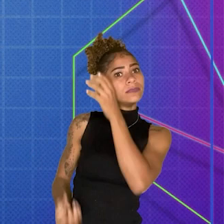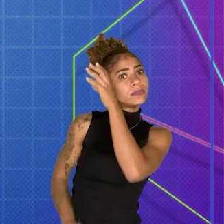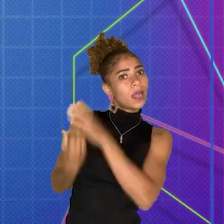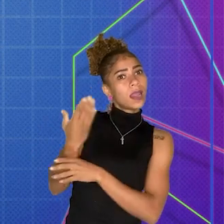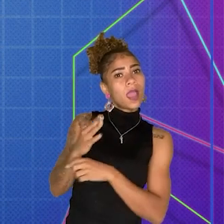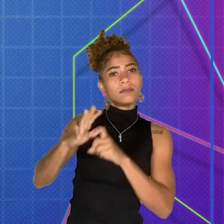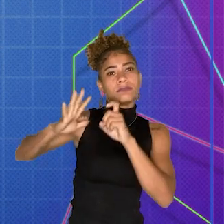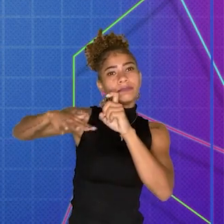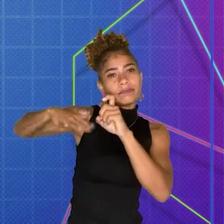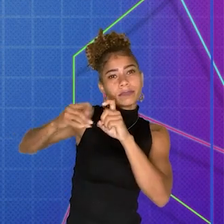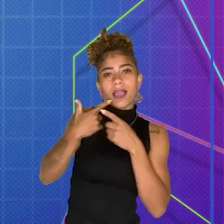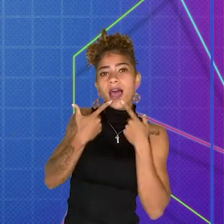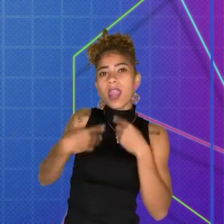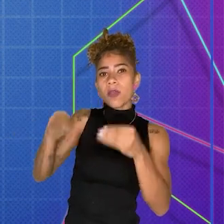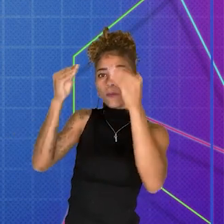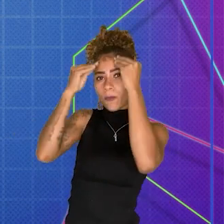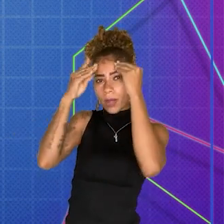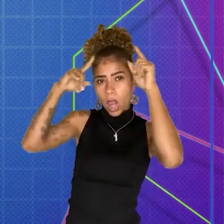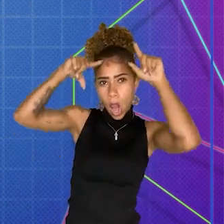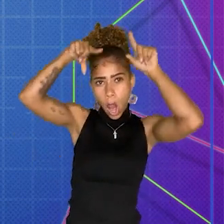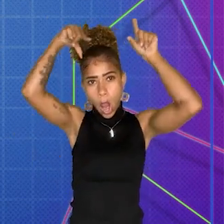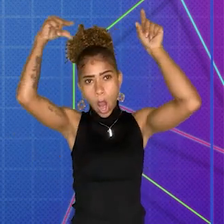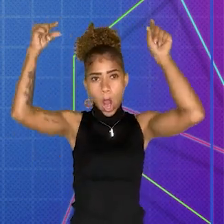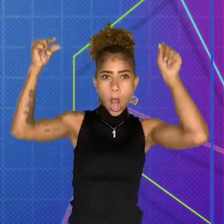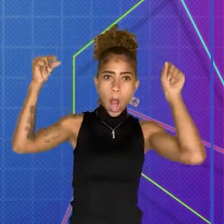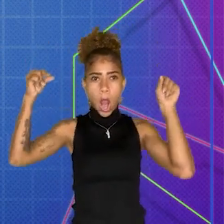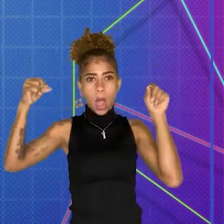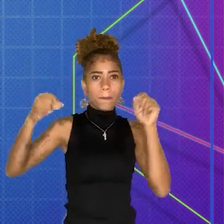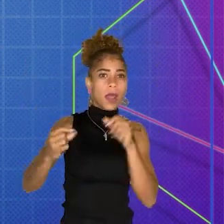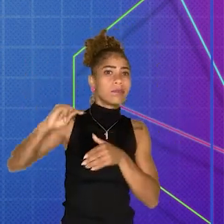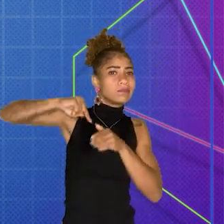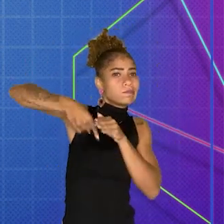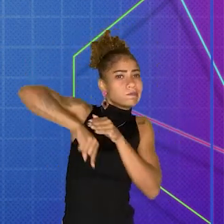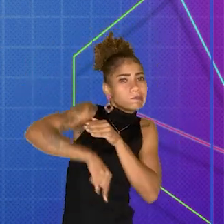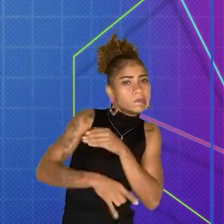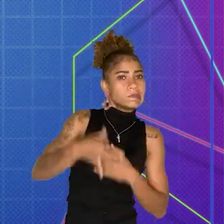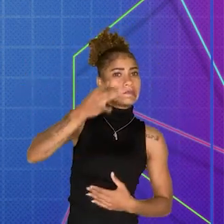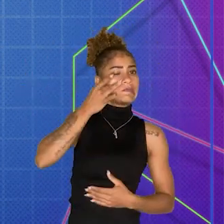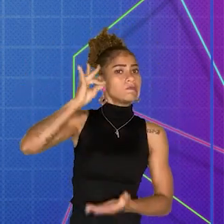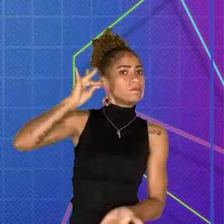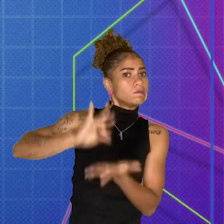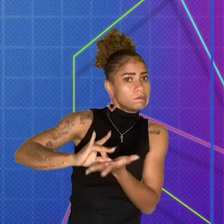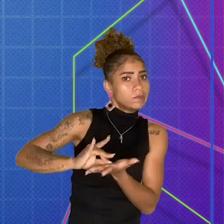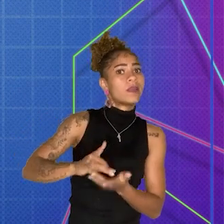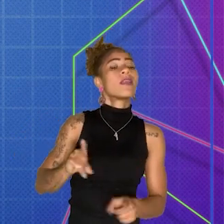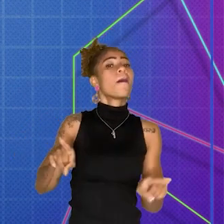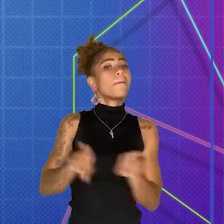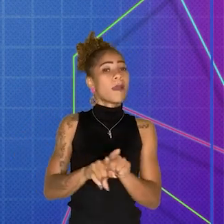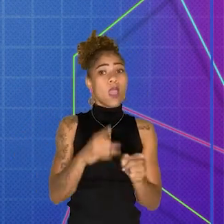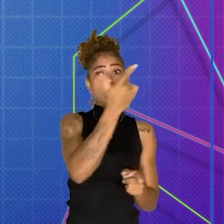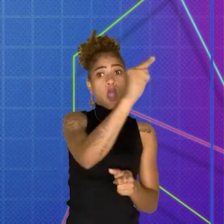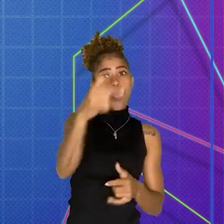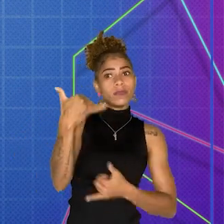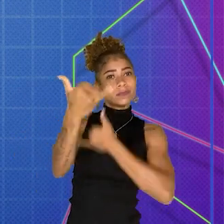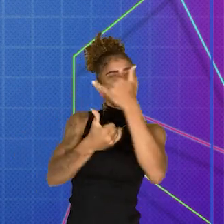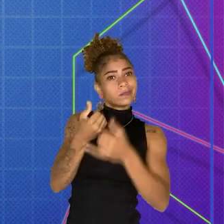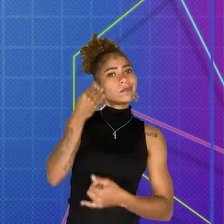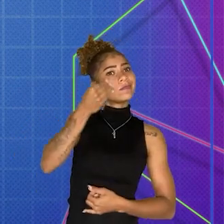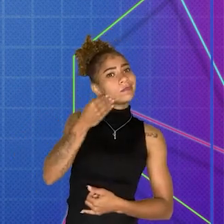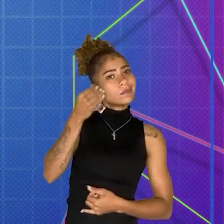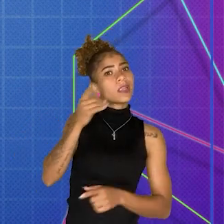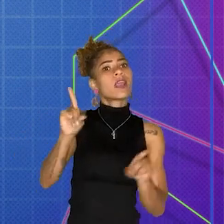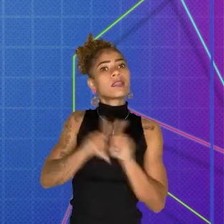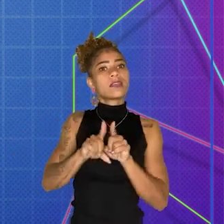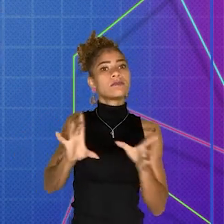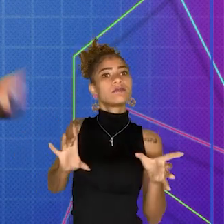fictícia para as espécies alienígenas do jogo, para dar mais profundidade e realismo ao mundo. Em outros jogos, a experimentação pode envolver o uso de